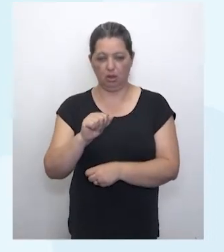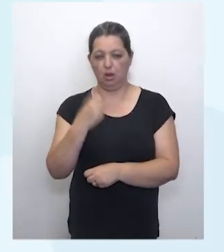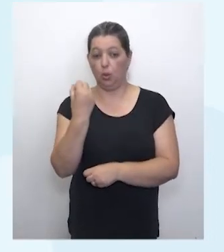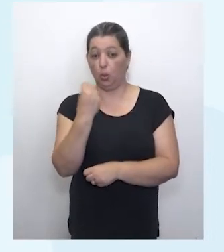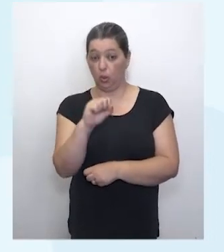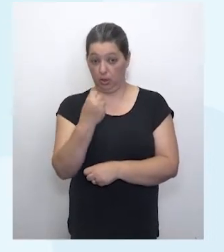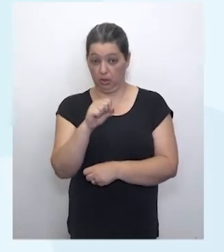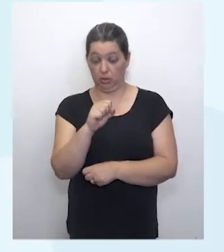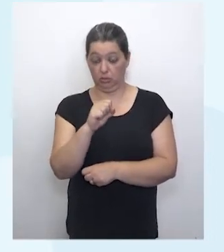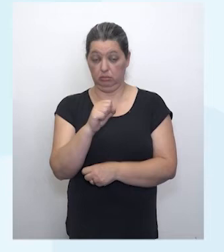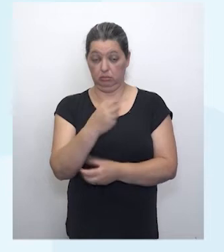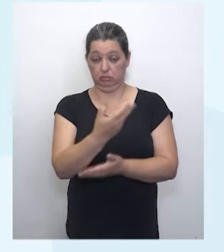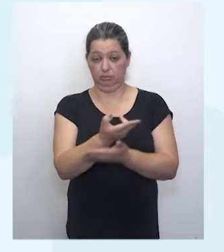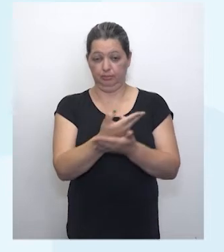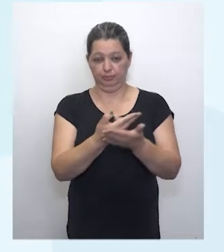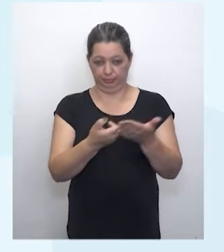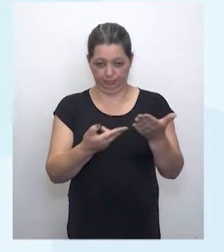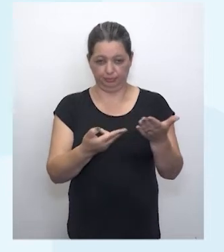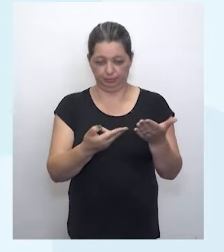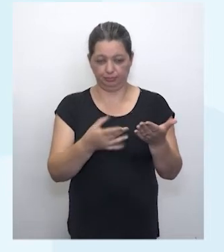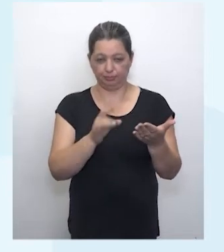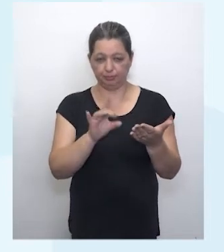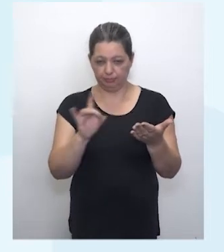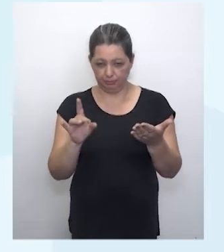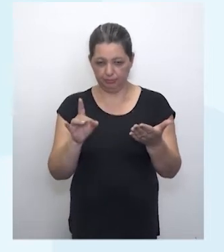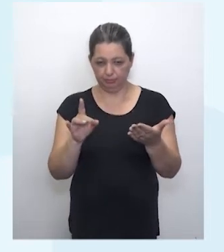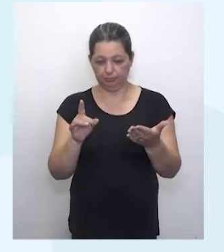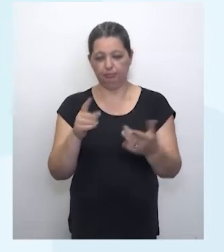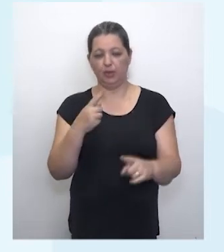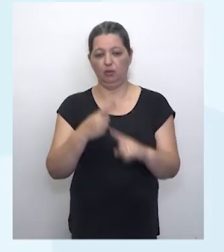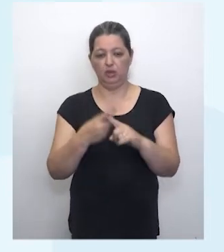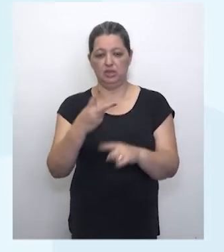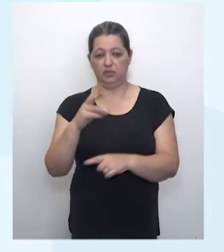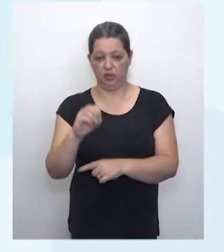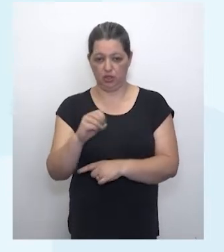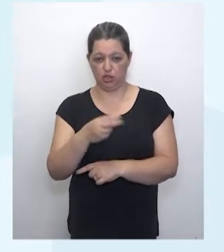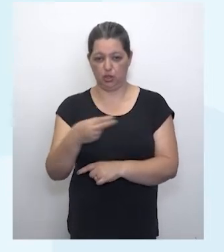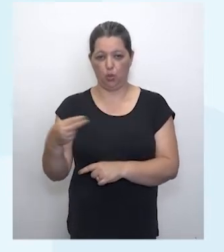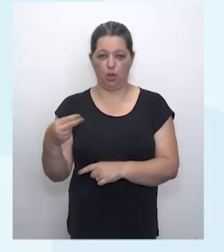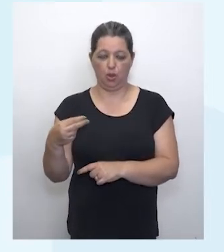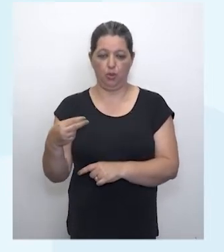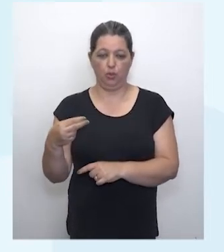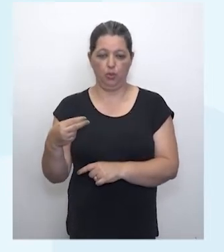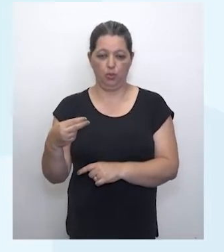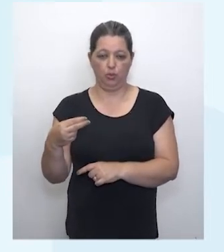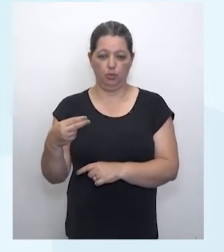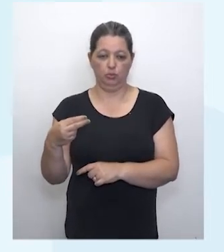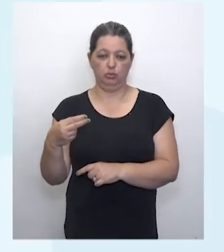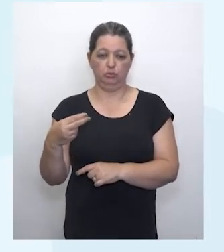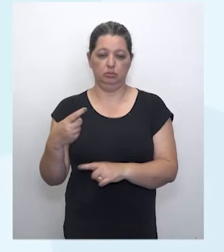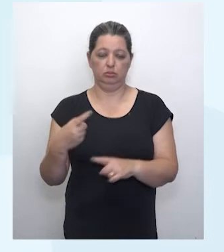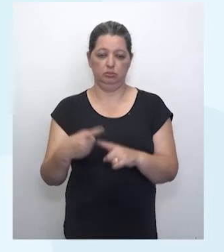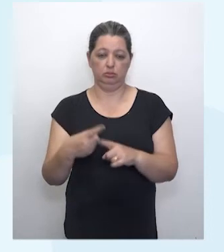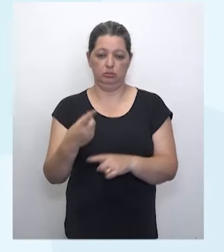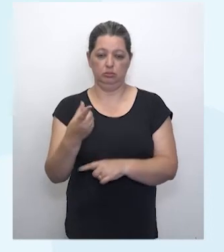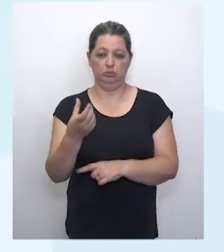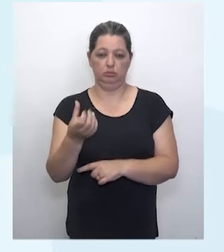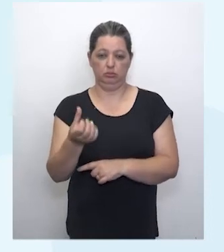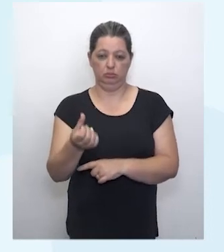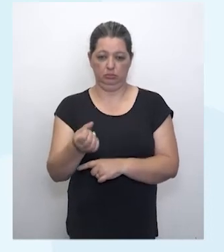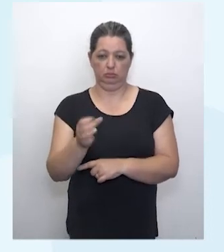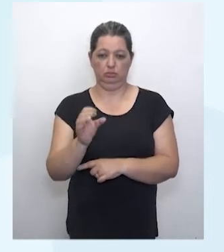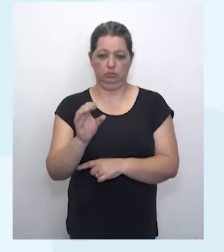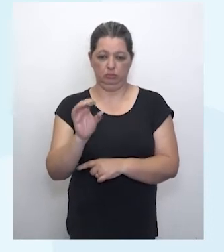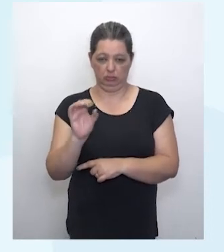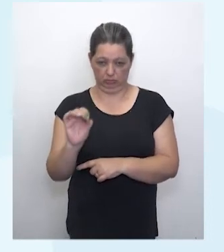8 figurinhas, cada uma representa 20 pessoas. Então, eu tenho 8 vezes 2, 16, 16 com um